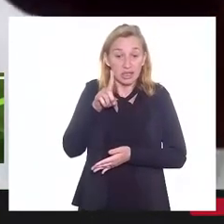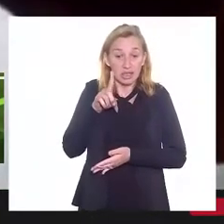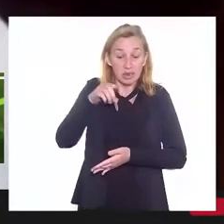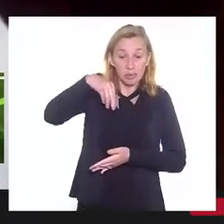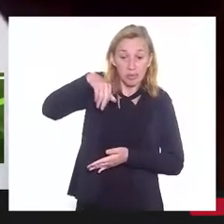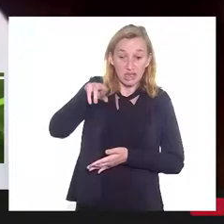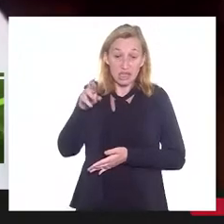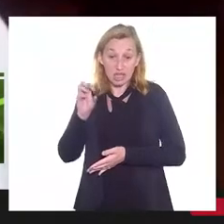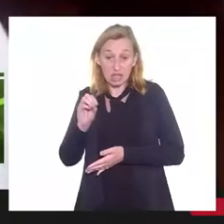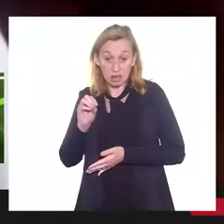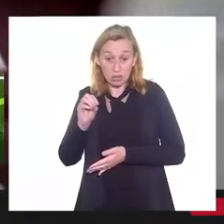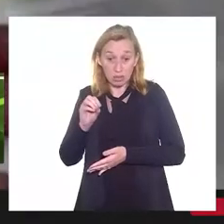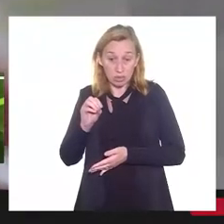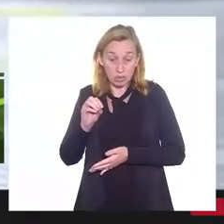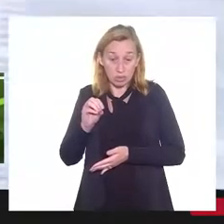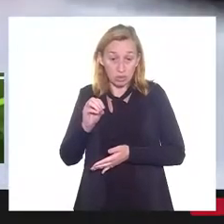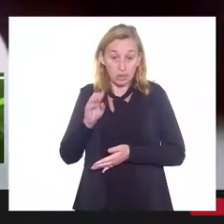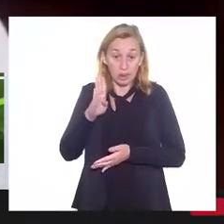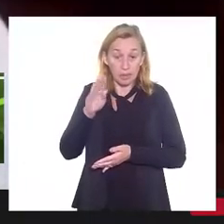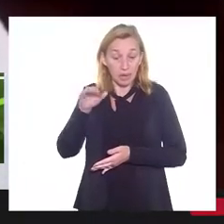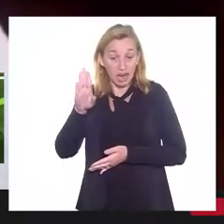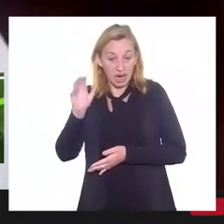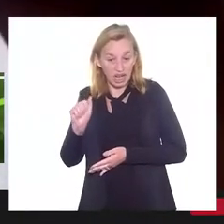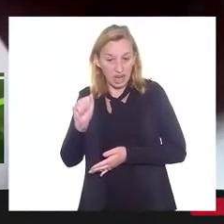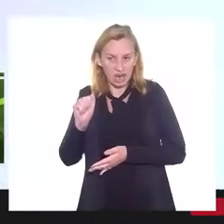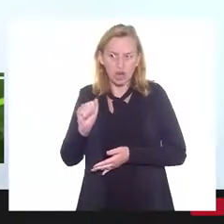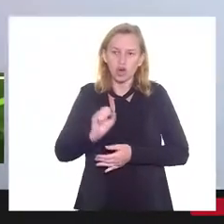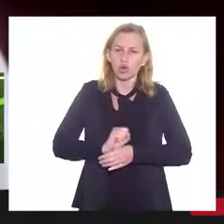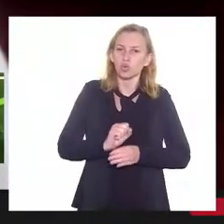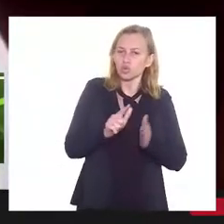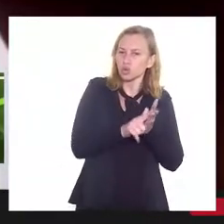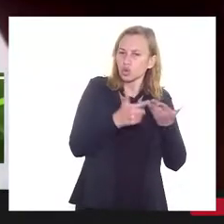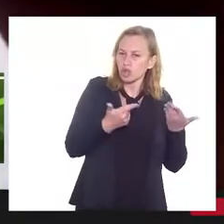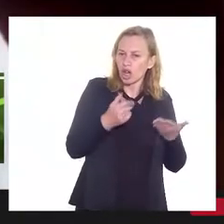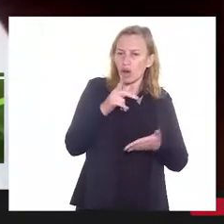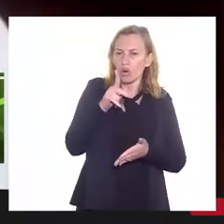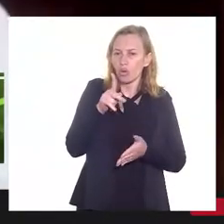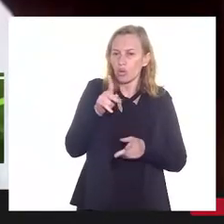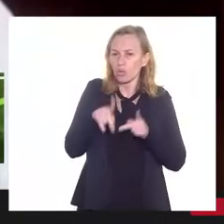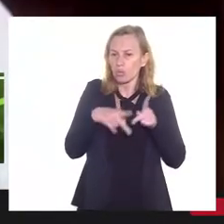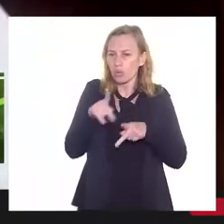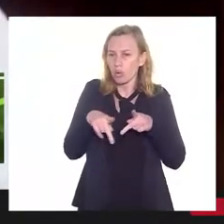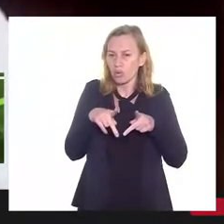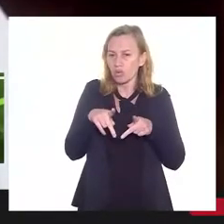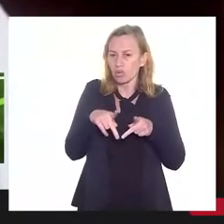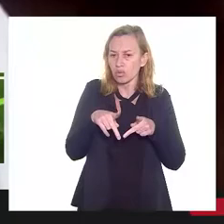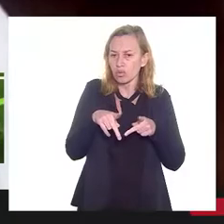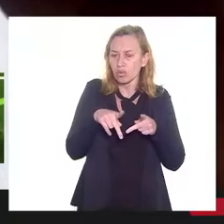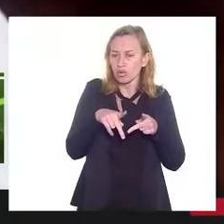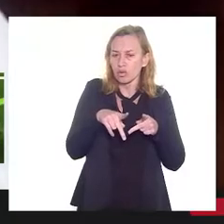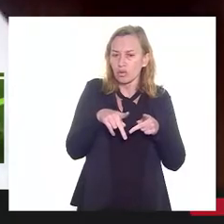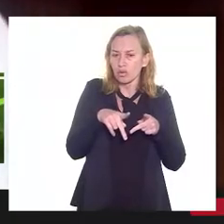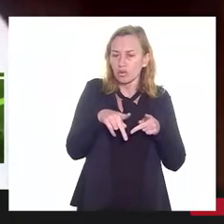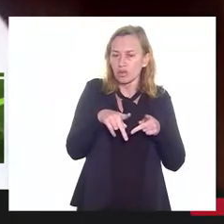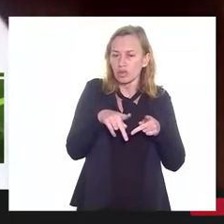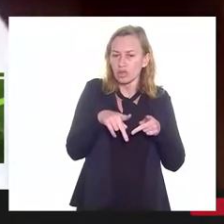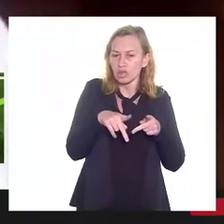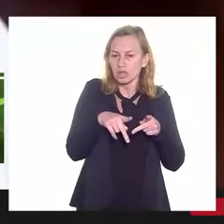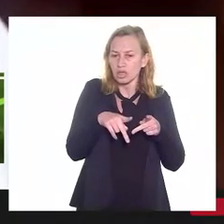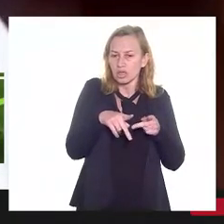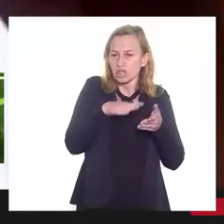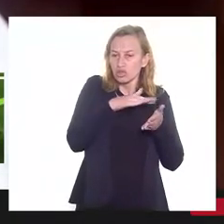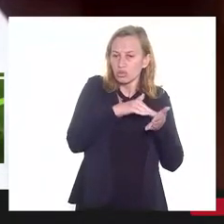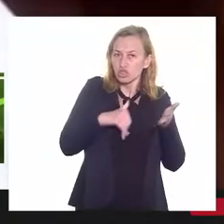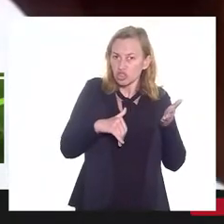bancas né o jornal O Povo fez uma matéria eu tô sem jornal não achei mas tá guardado em algum lugar e ele fez